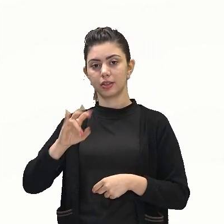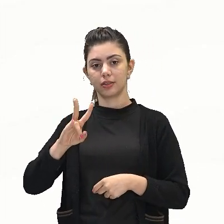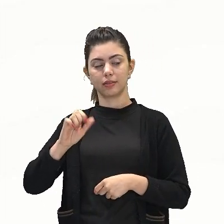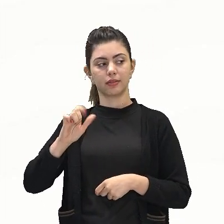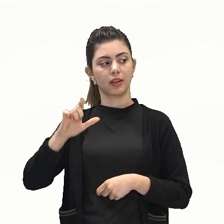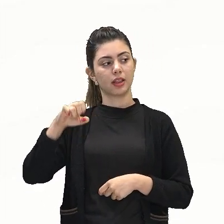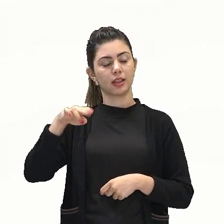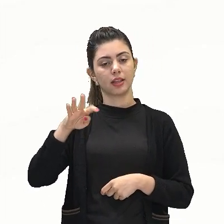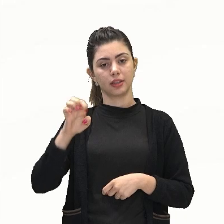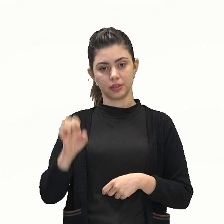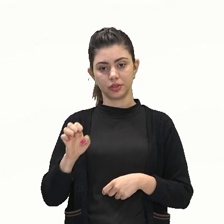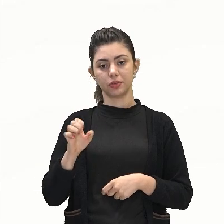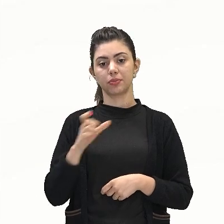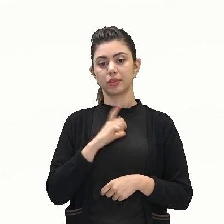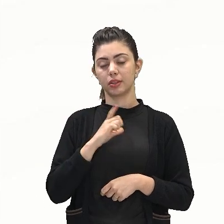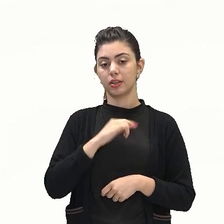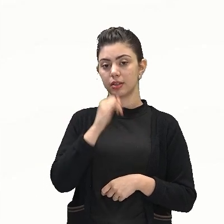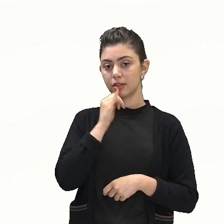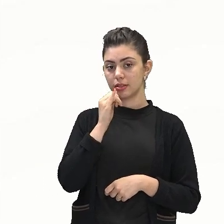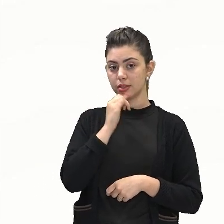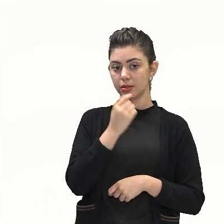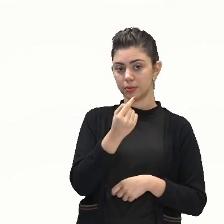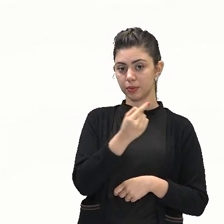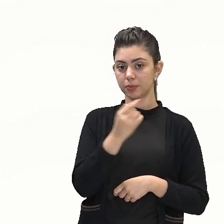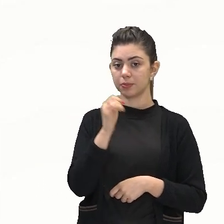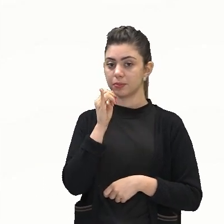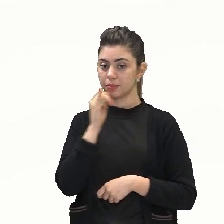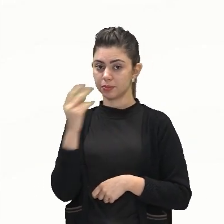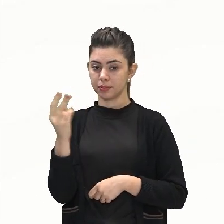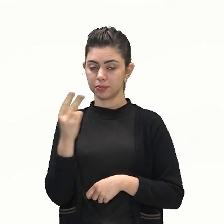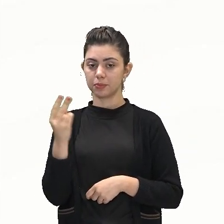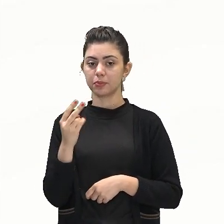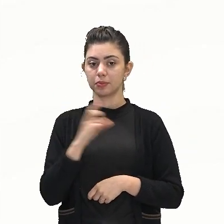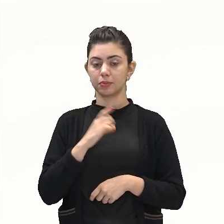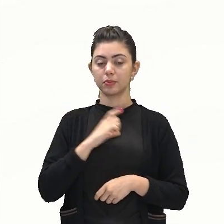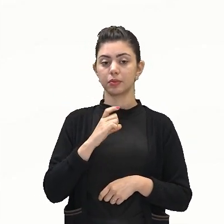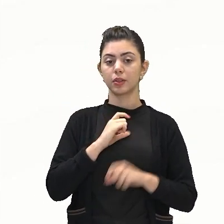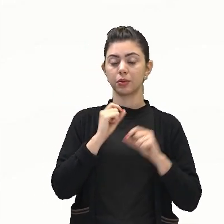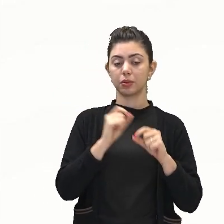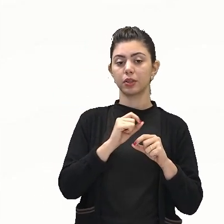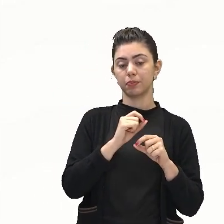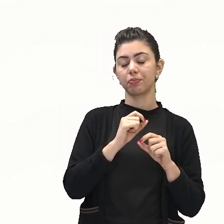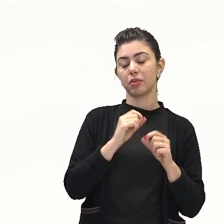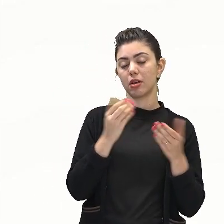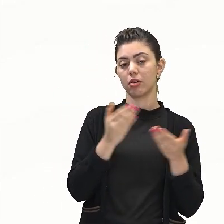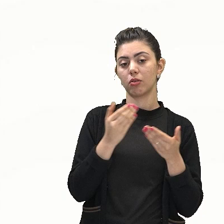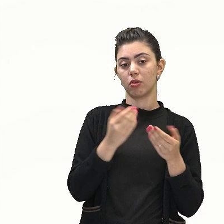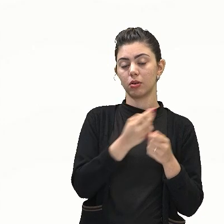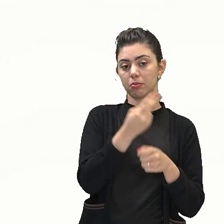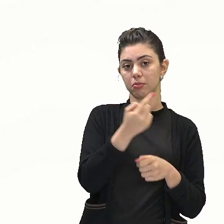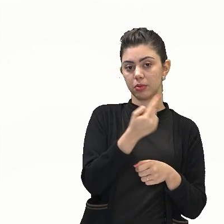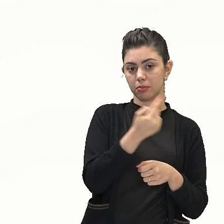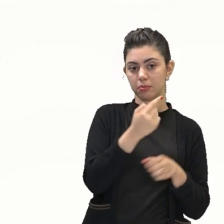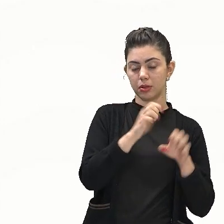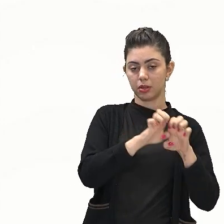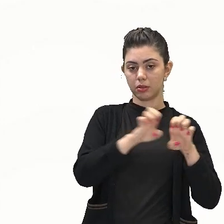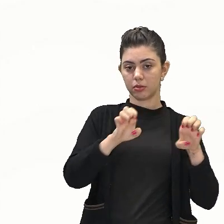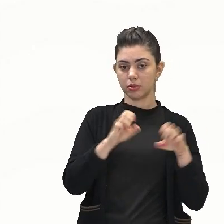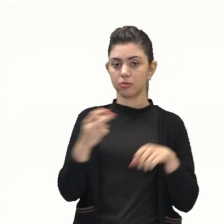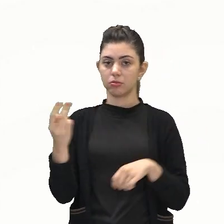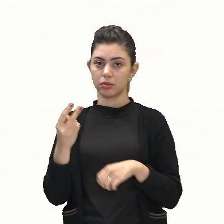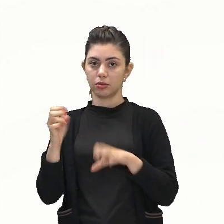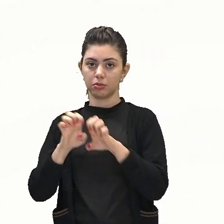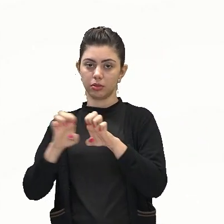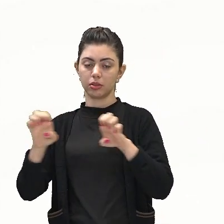dois exemplos, ó, nosso primeiro sistema, nosso segundo sistema. Tá? Para você conseguir entender o que eu estava explicando agora há